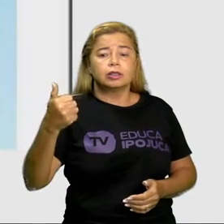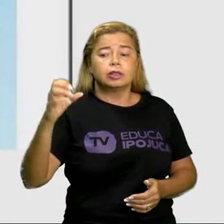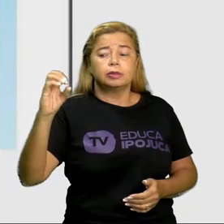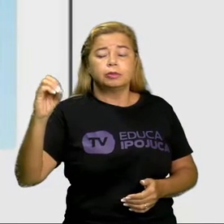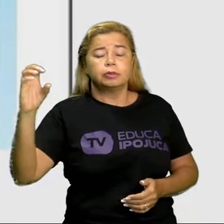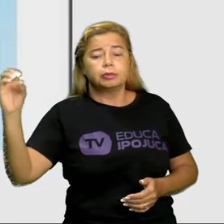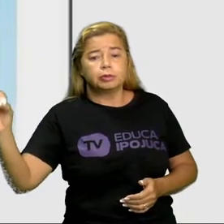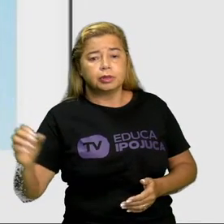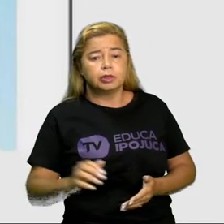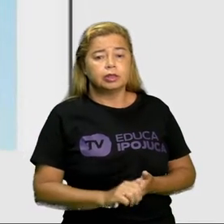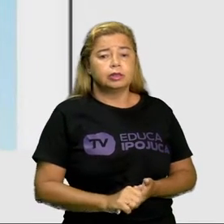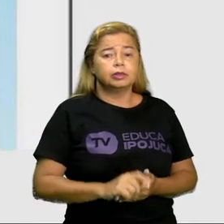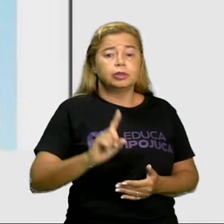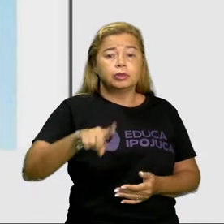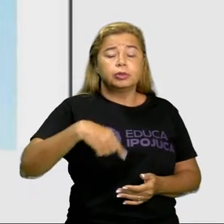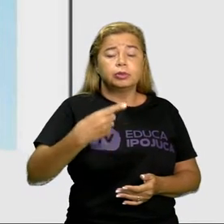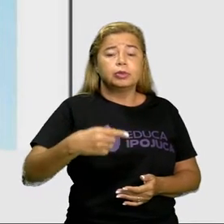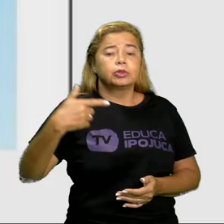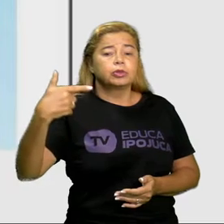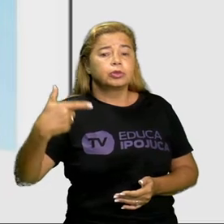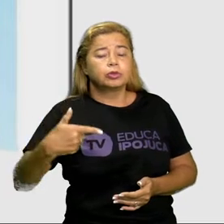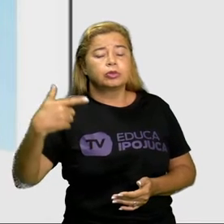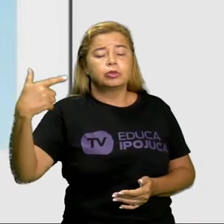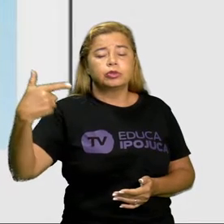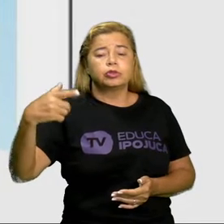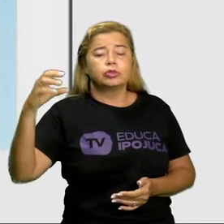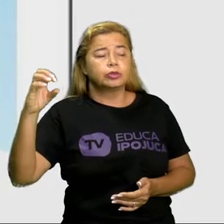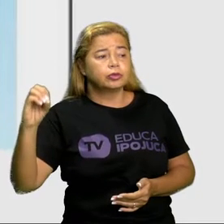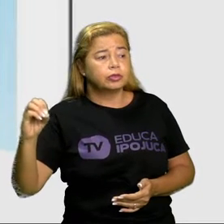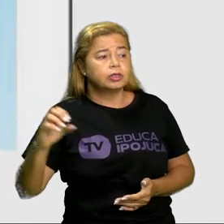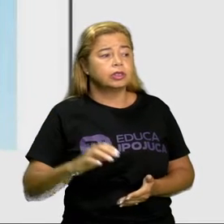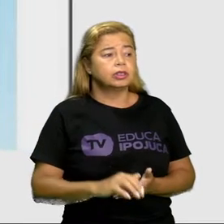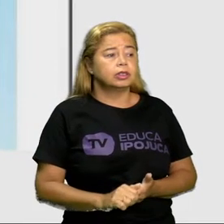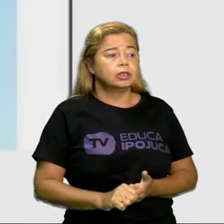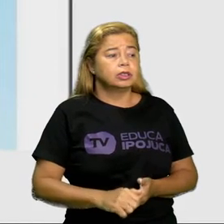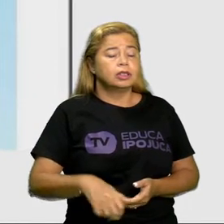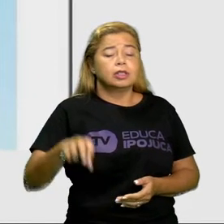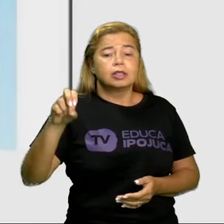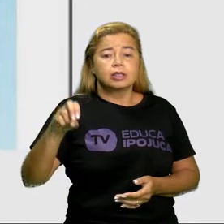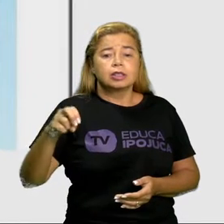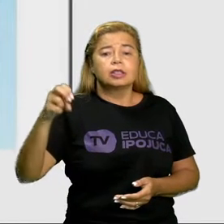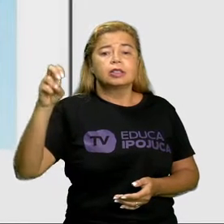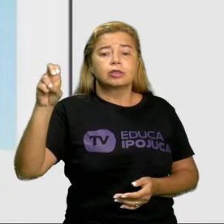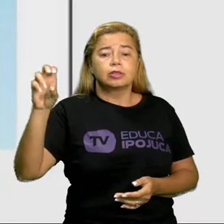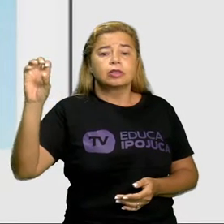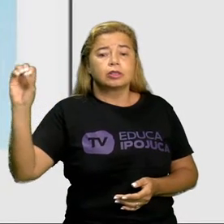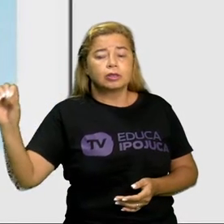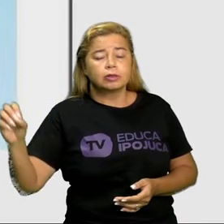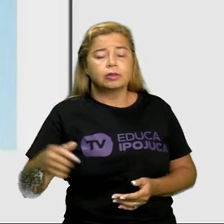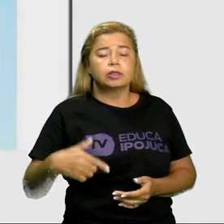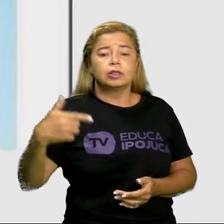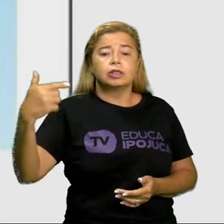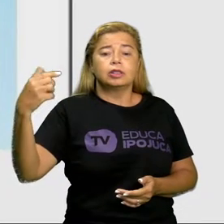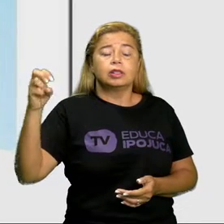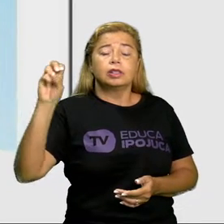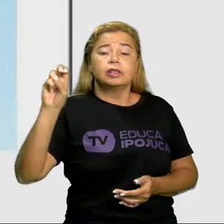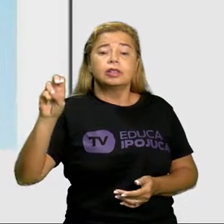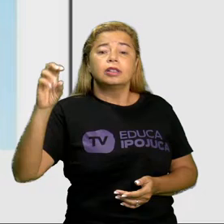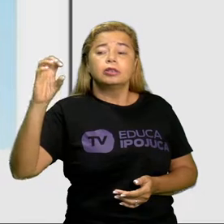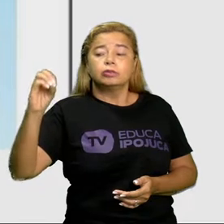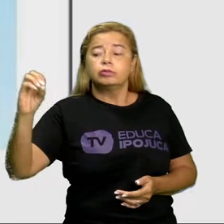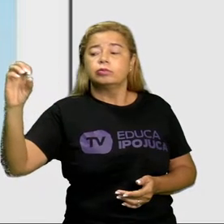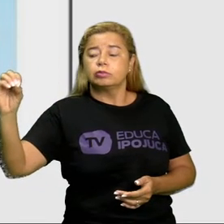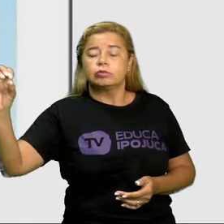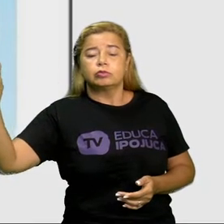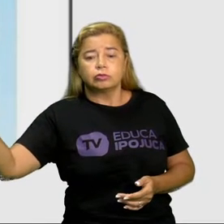tem dois 20 212 mil é cinco 50 505.000 isso